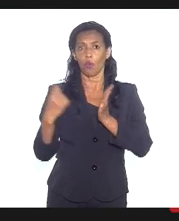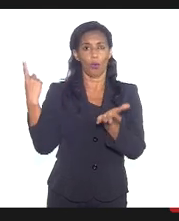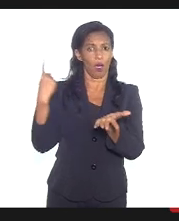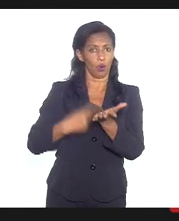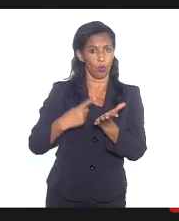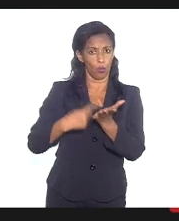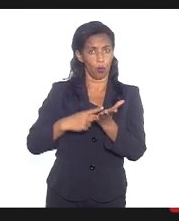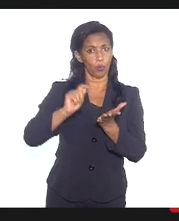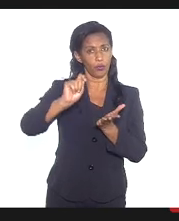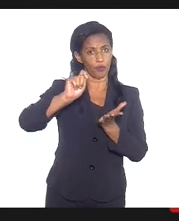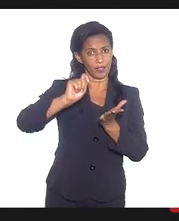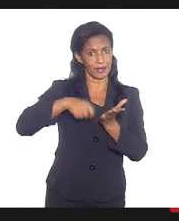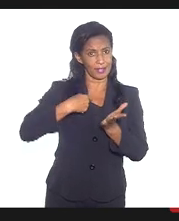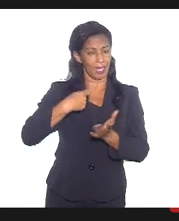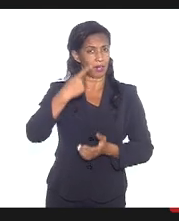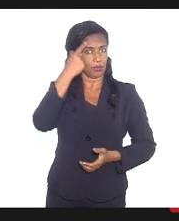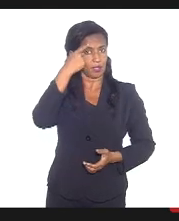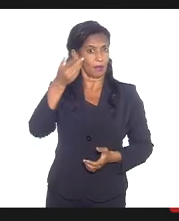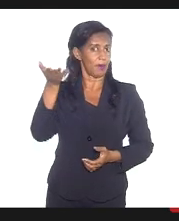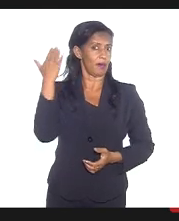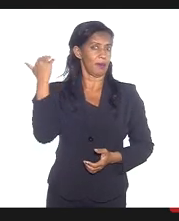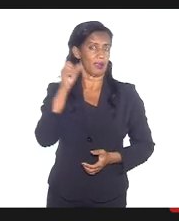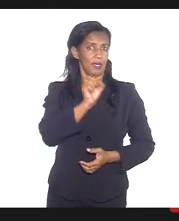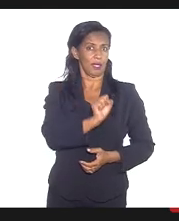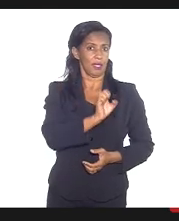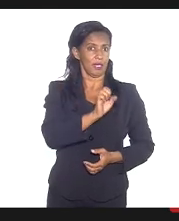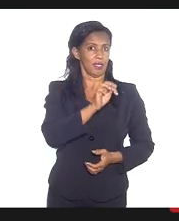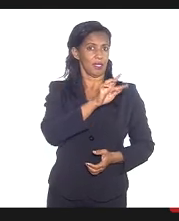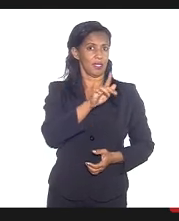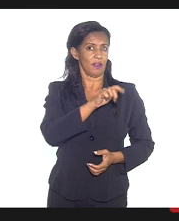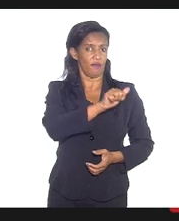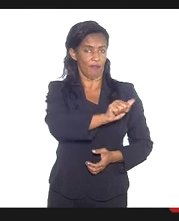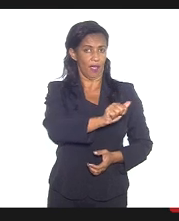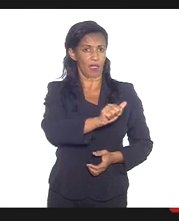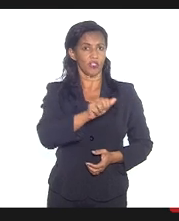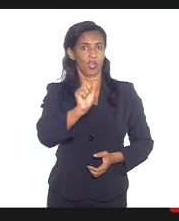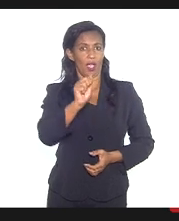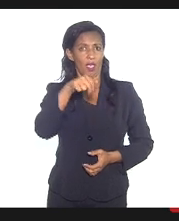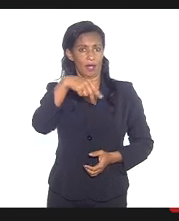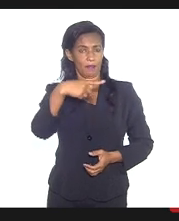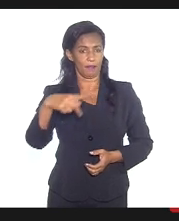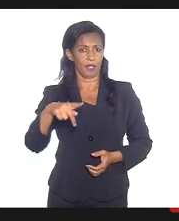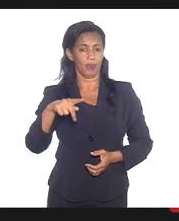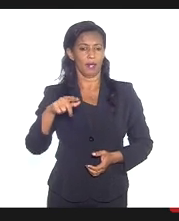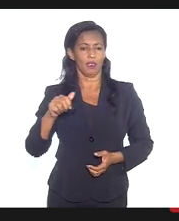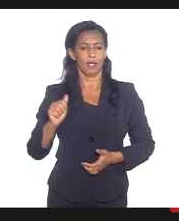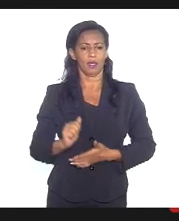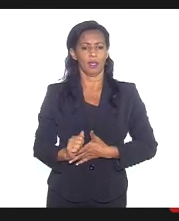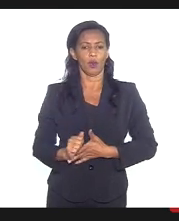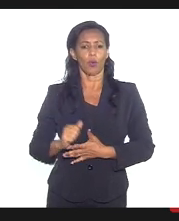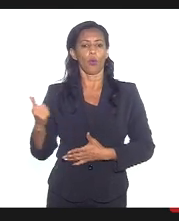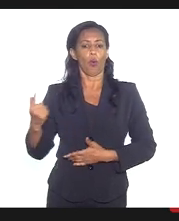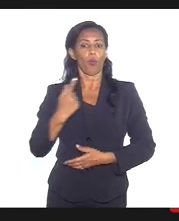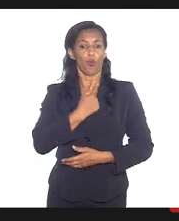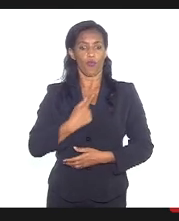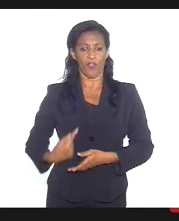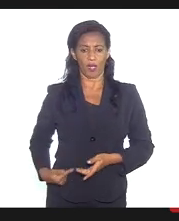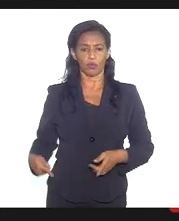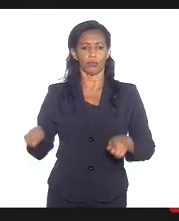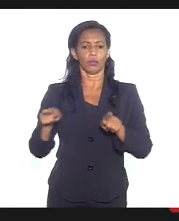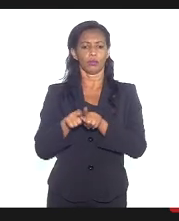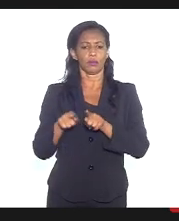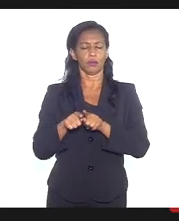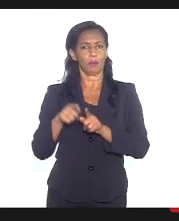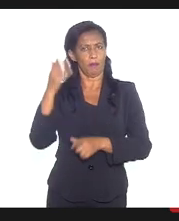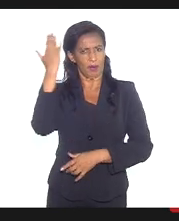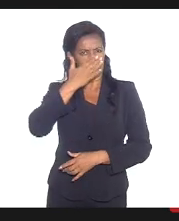assinado na semana passada entre a Cefaz, PGE e a ANP, né, com o governador presente, né, o deputado